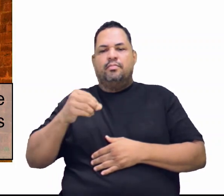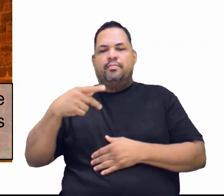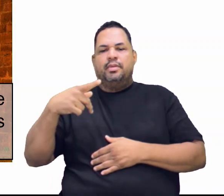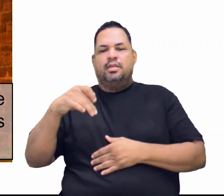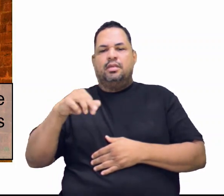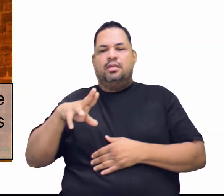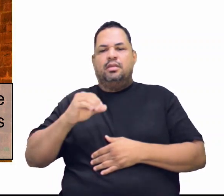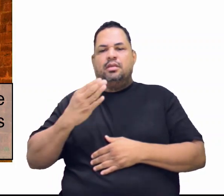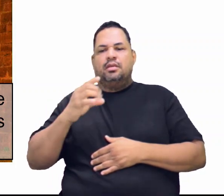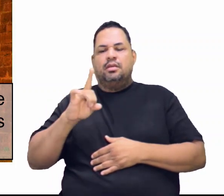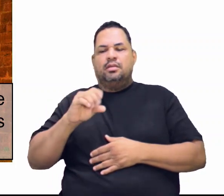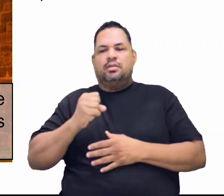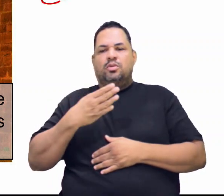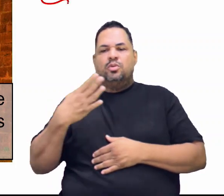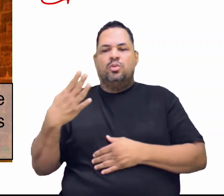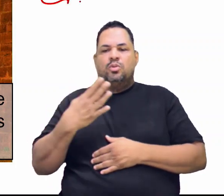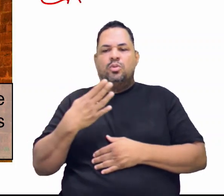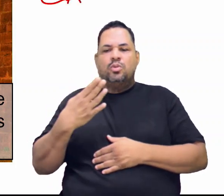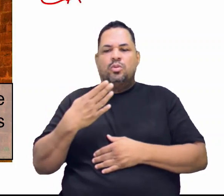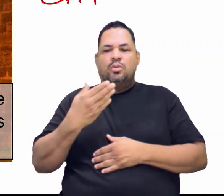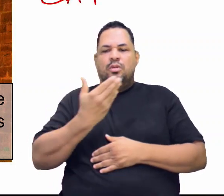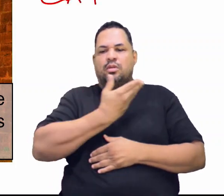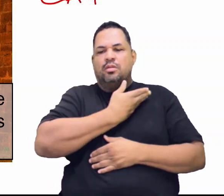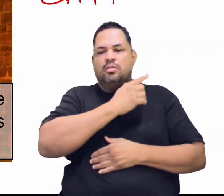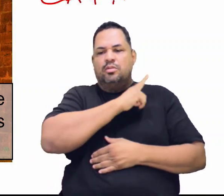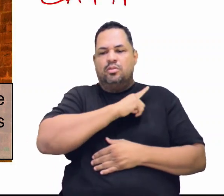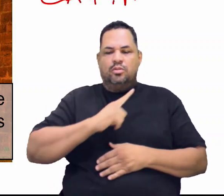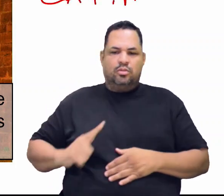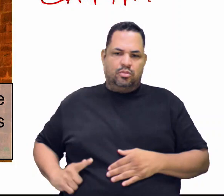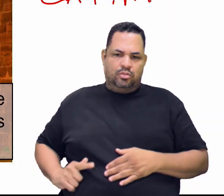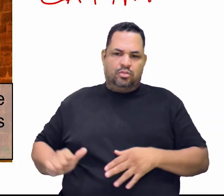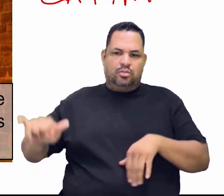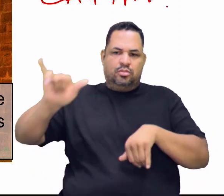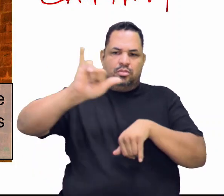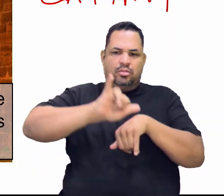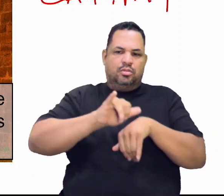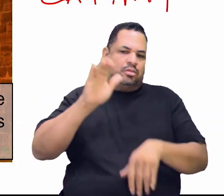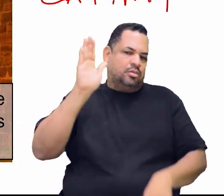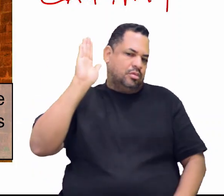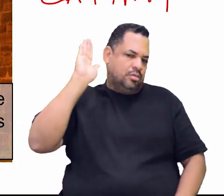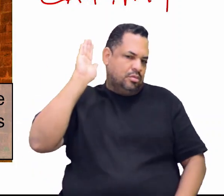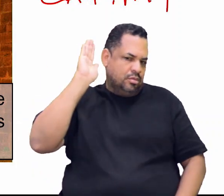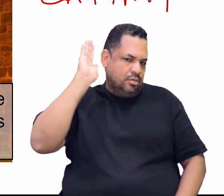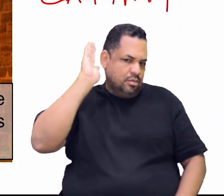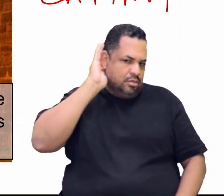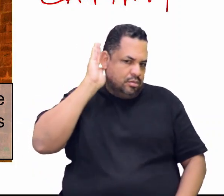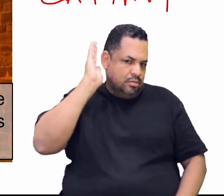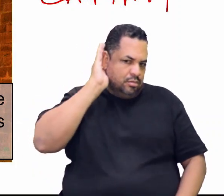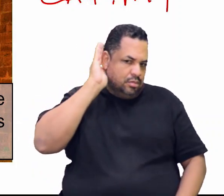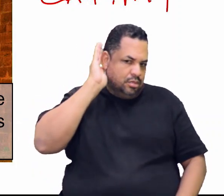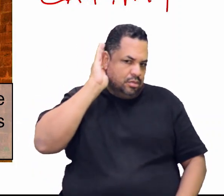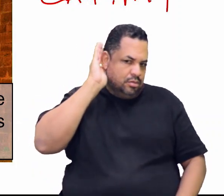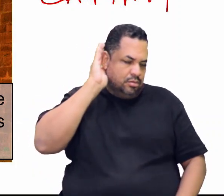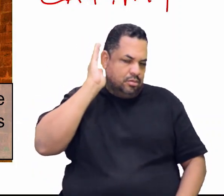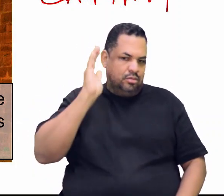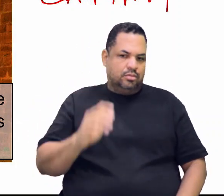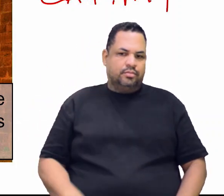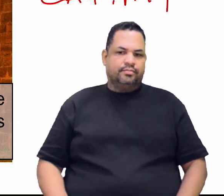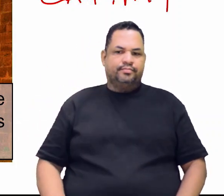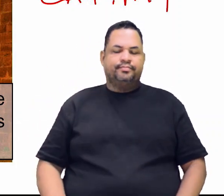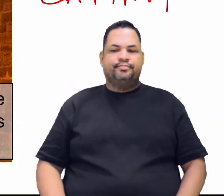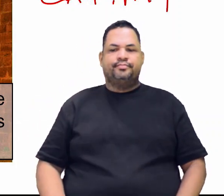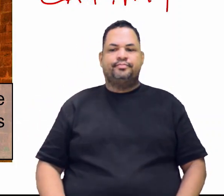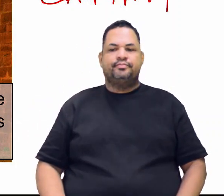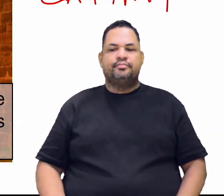4º governador da capitania de Mato Grosso. Certinho?